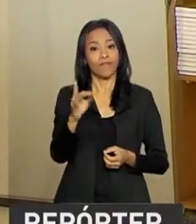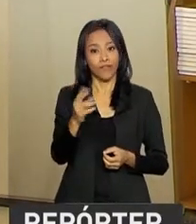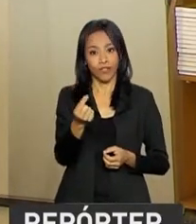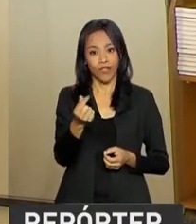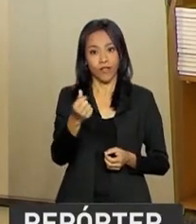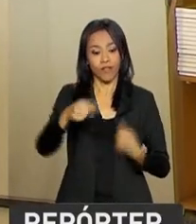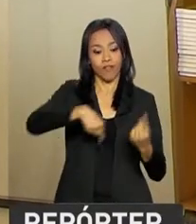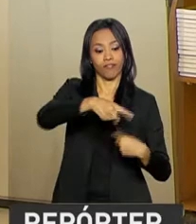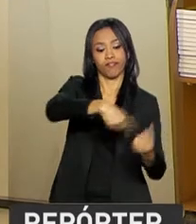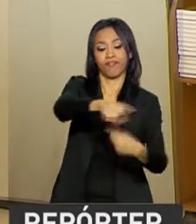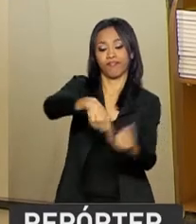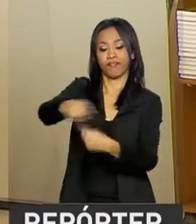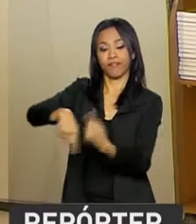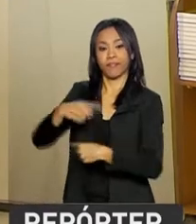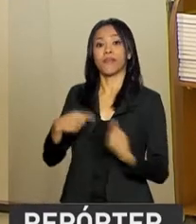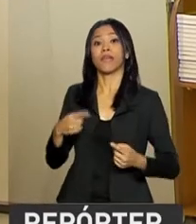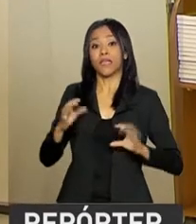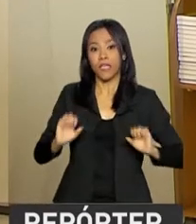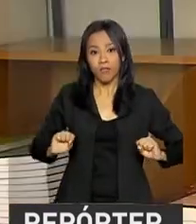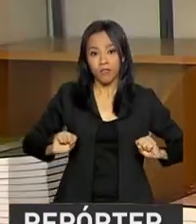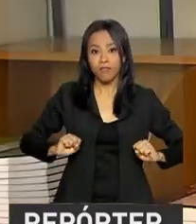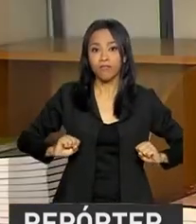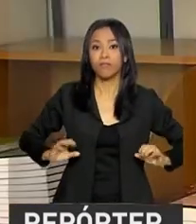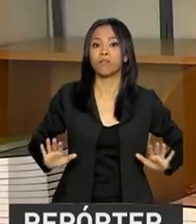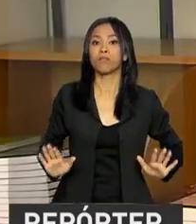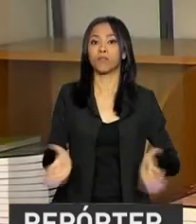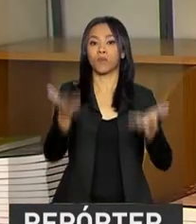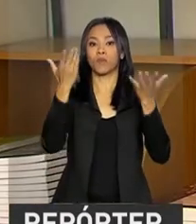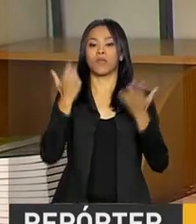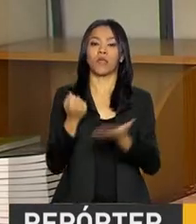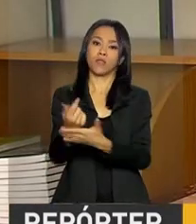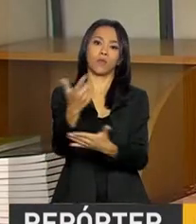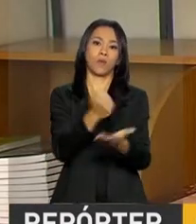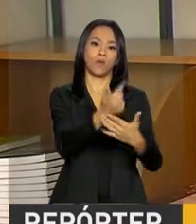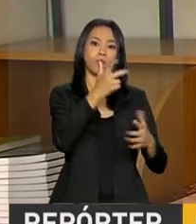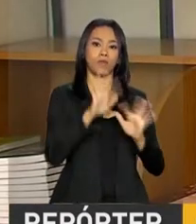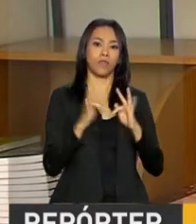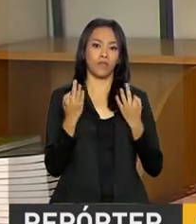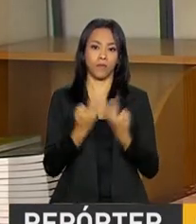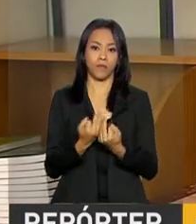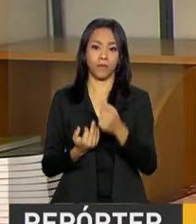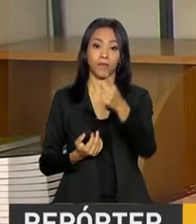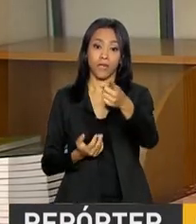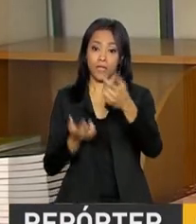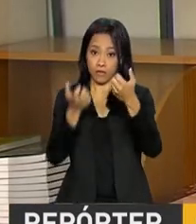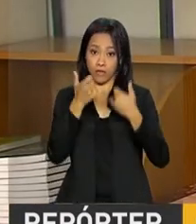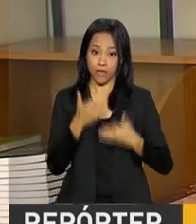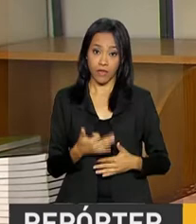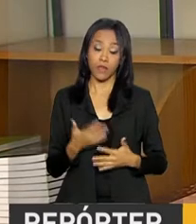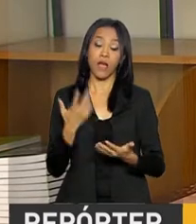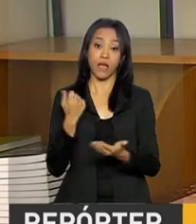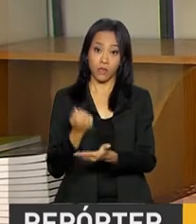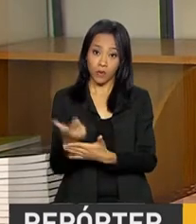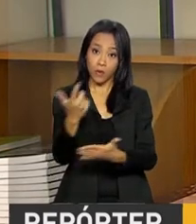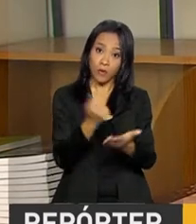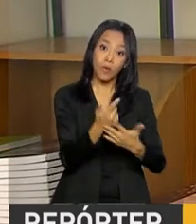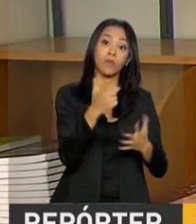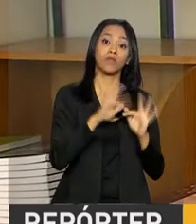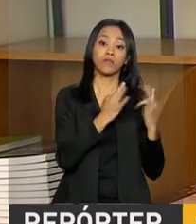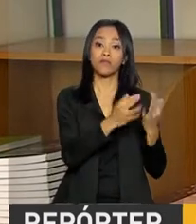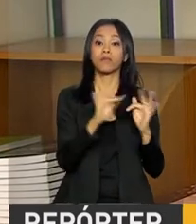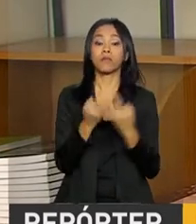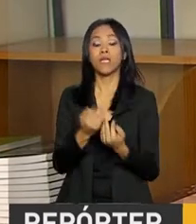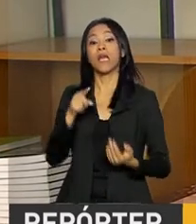impulsionaram o consumo no ano passado o consumo das famílias foi o grande responsável pelo crescimento da